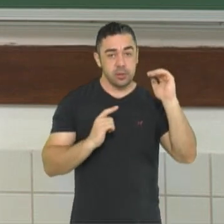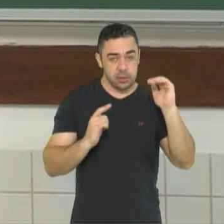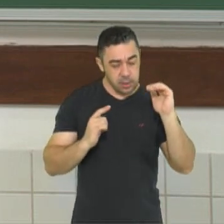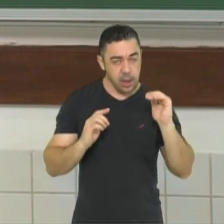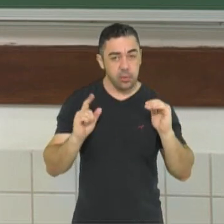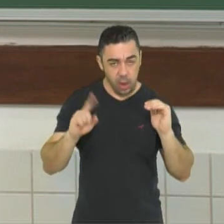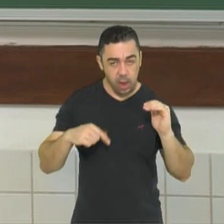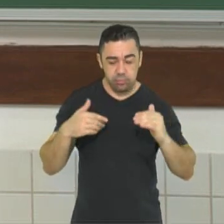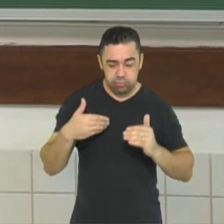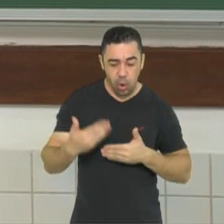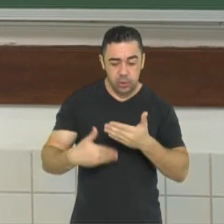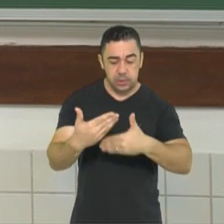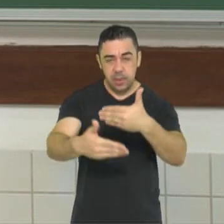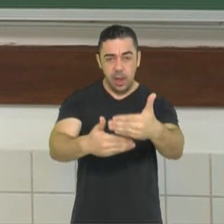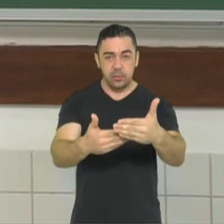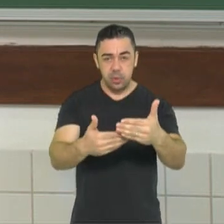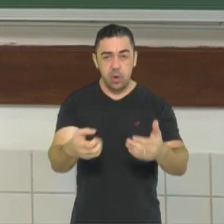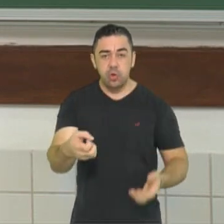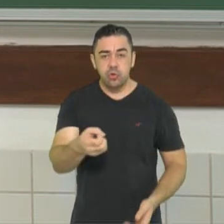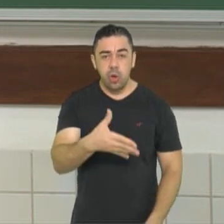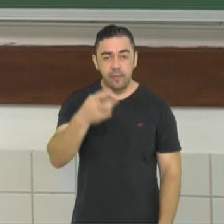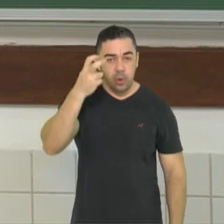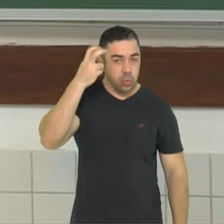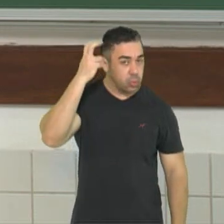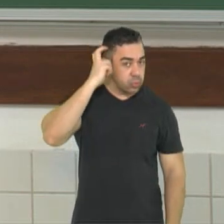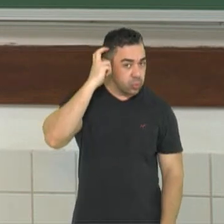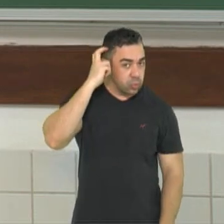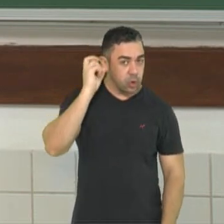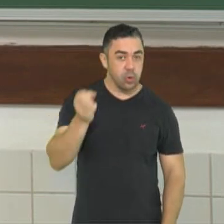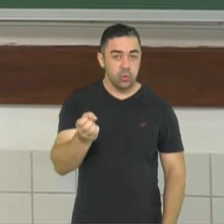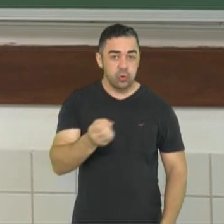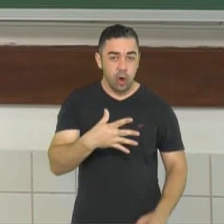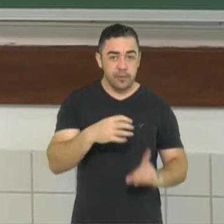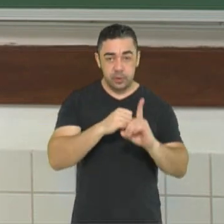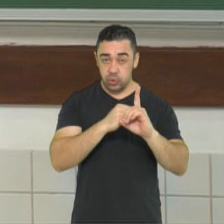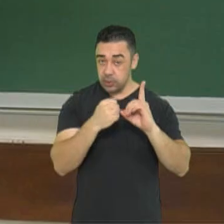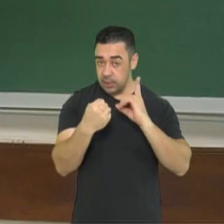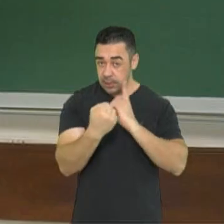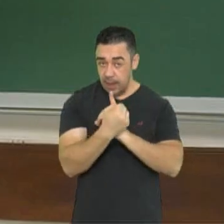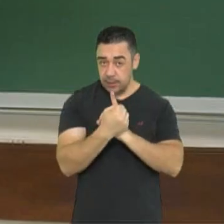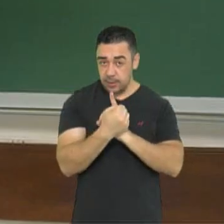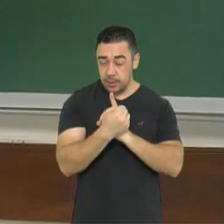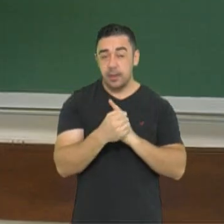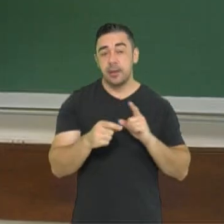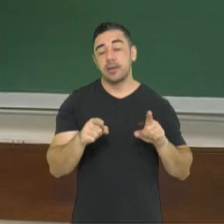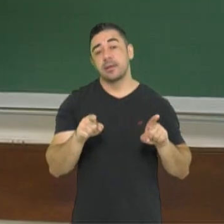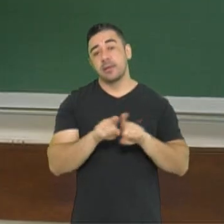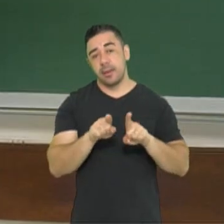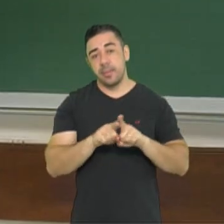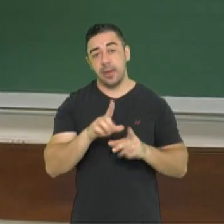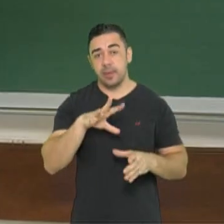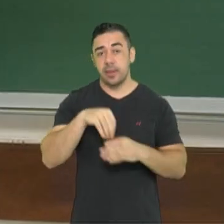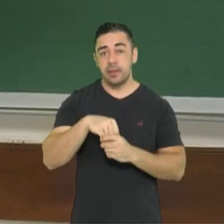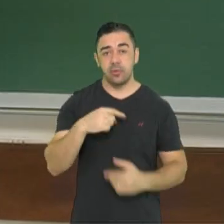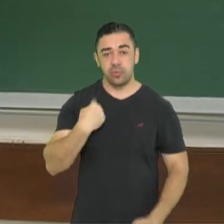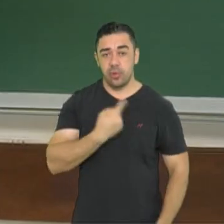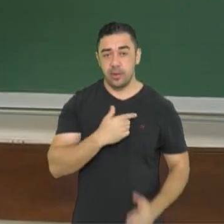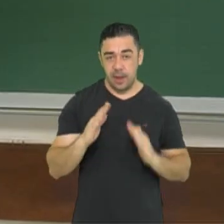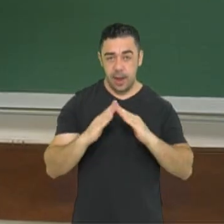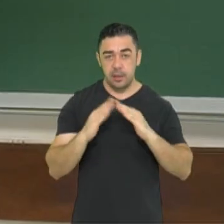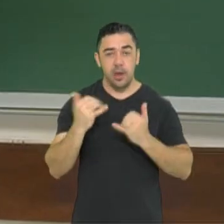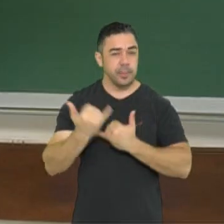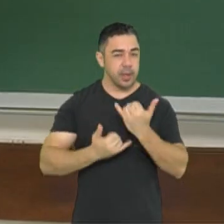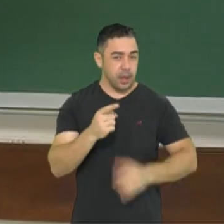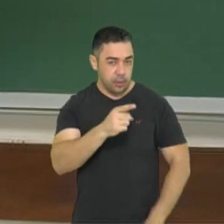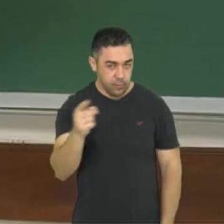um processo de uma nova cultura, de uma nova sociedade, que sem sabermos, inclusive, está dentro da nossa casa. Brinquei com